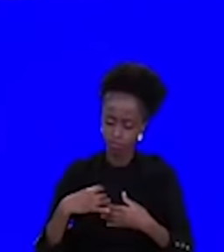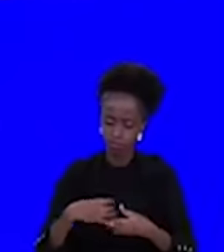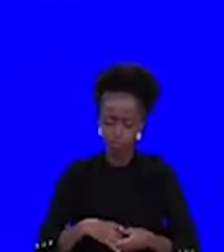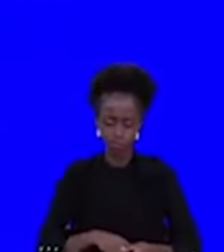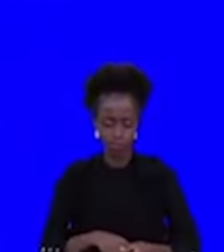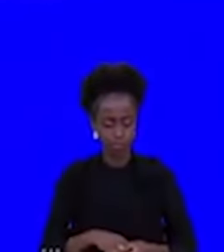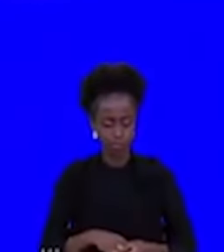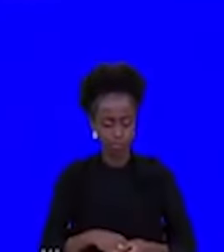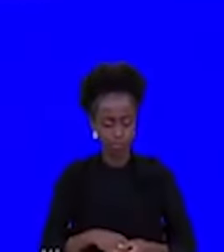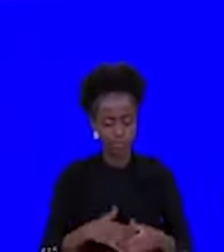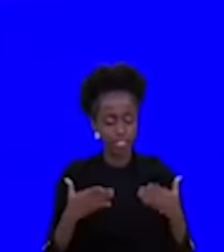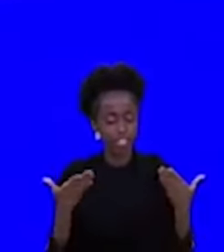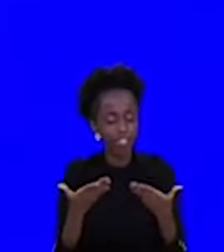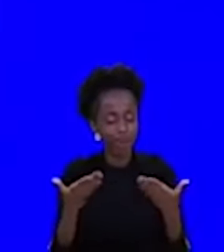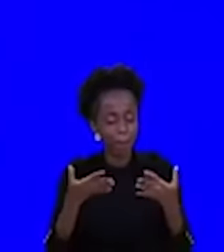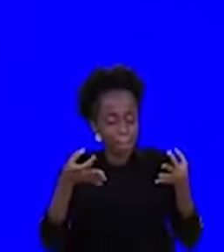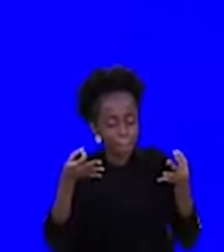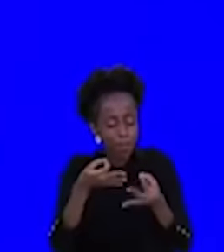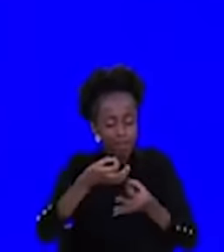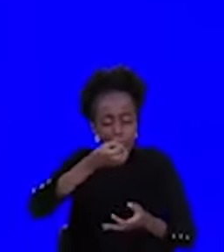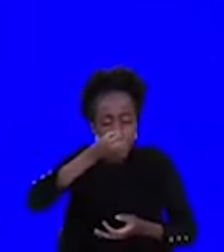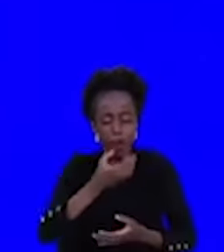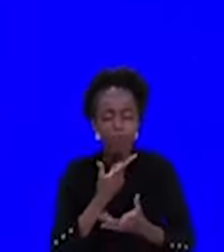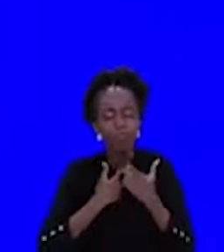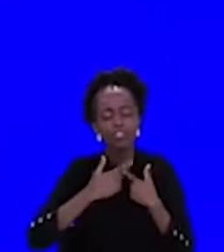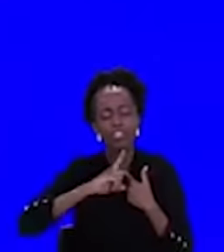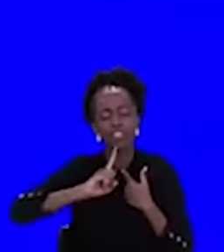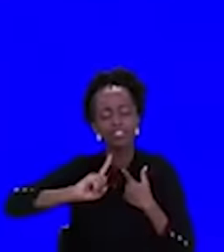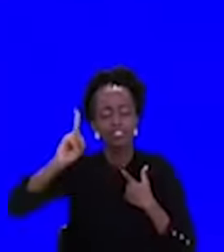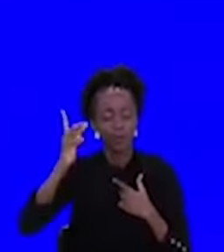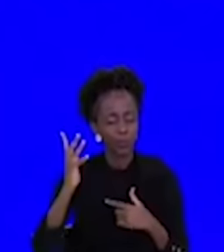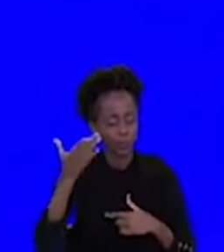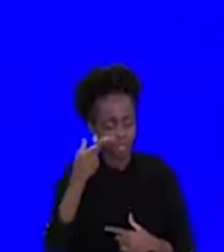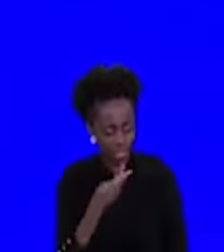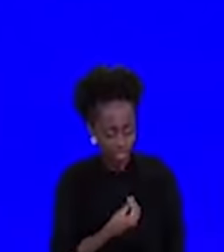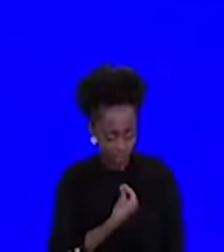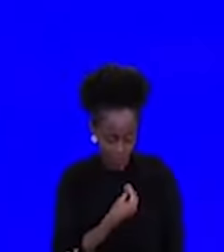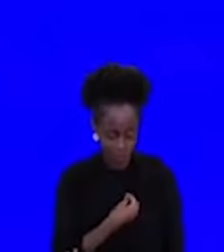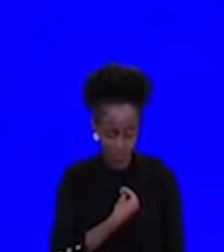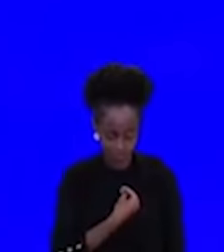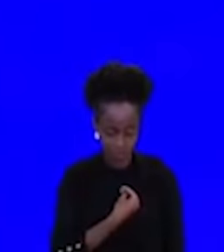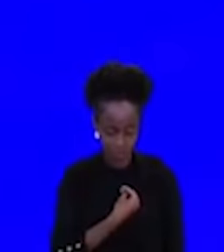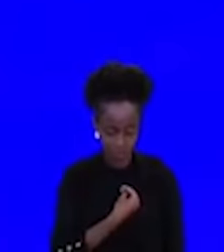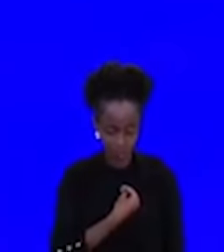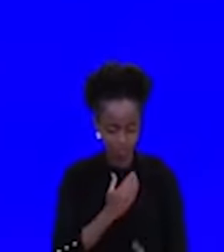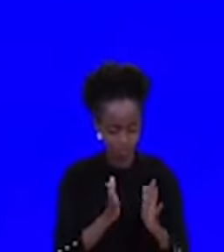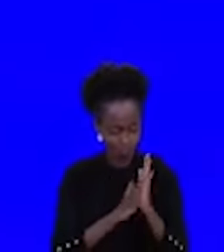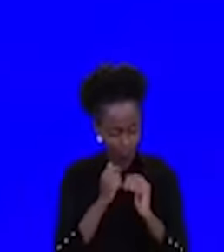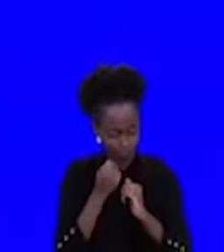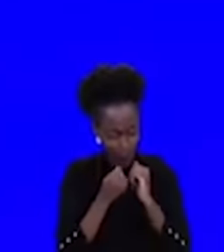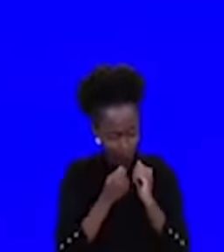E a boa, perfeita e agradável vontade de Deus prevalecerá na sua vida, meu amigo.